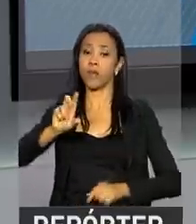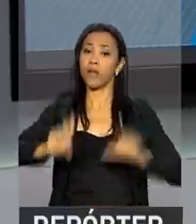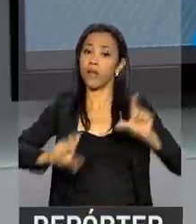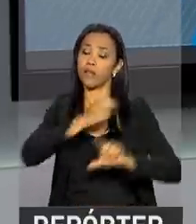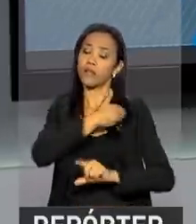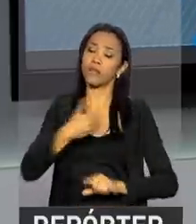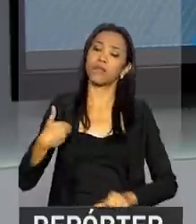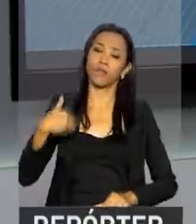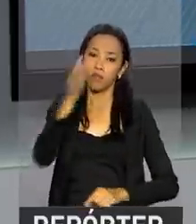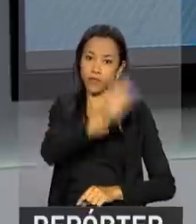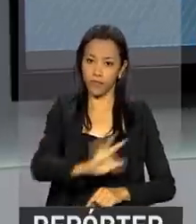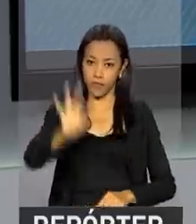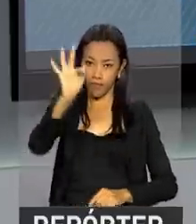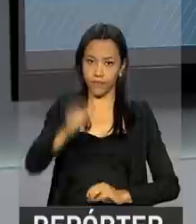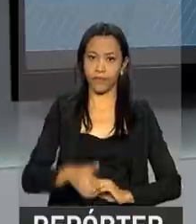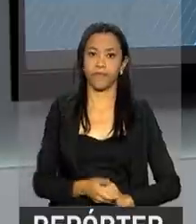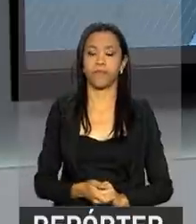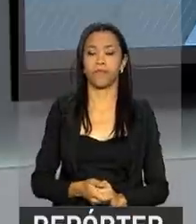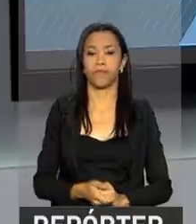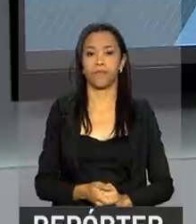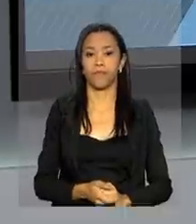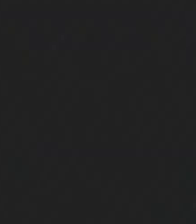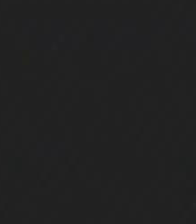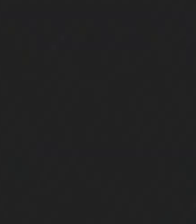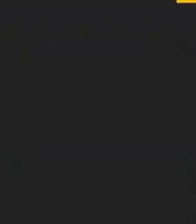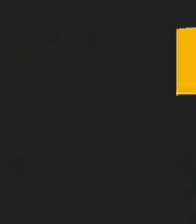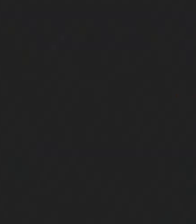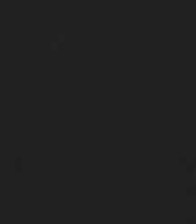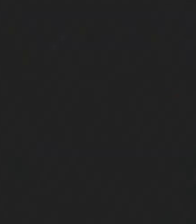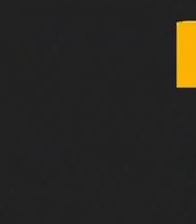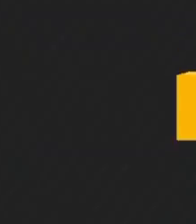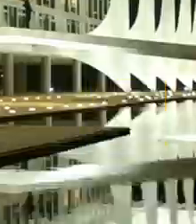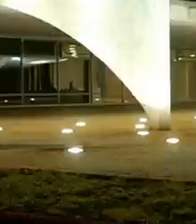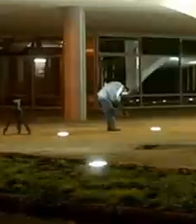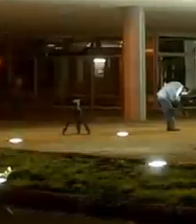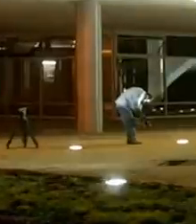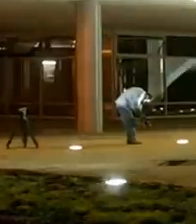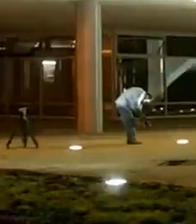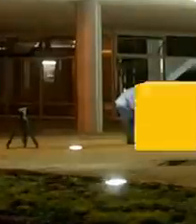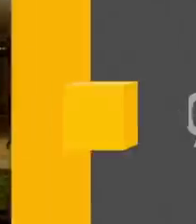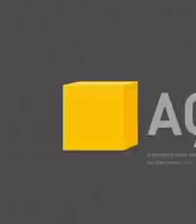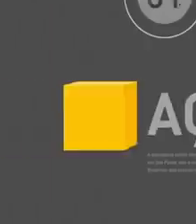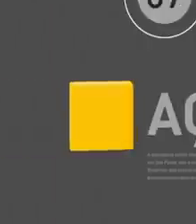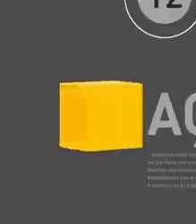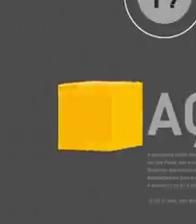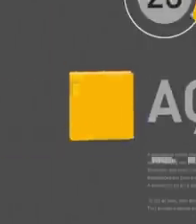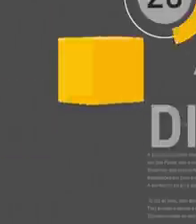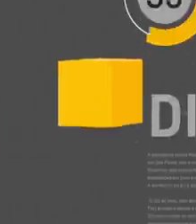NBR, a TV do Governo Federal.